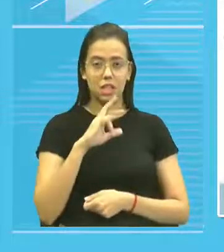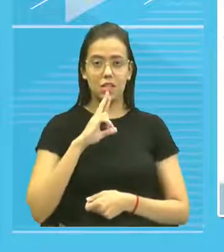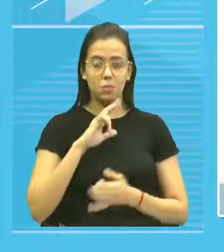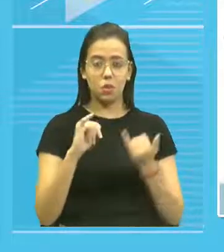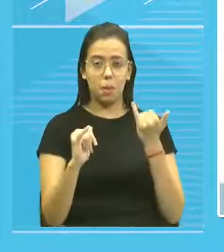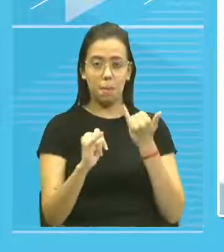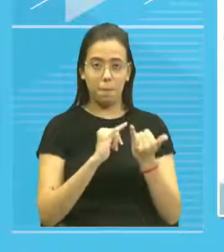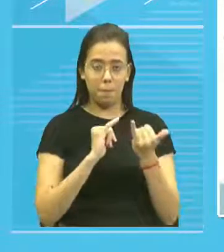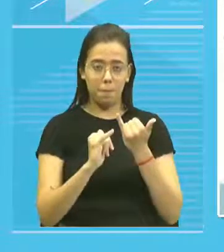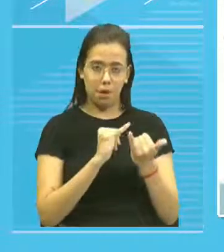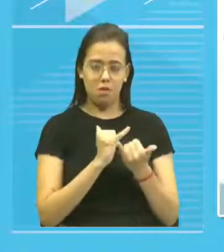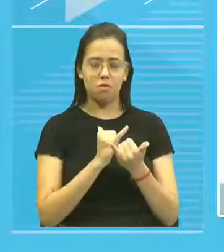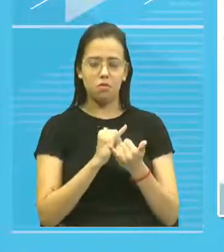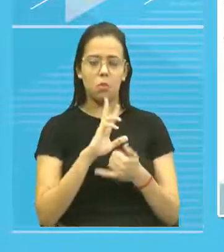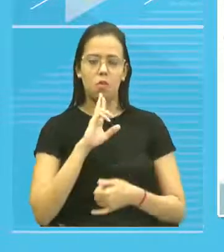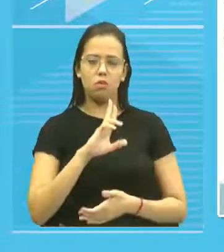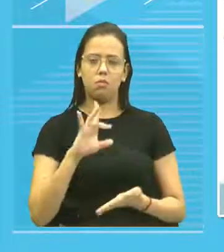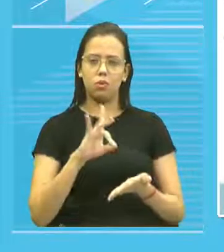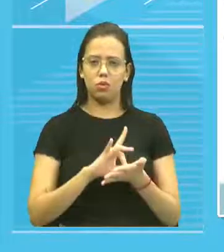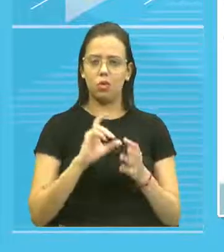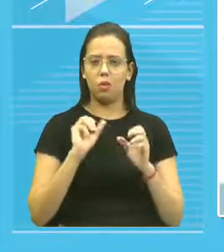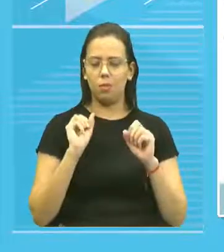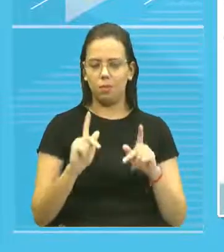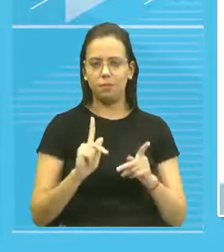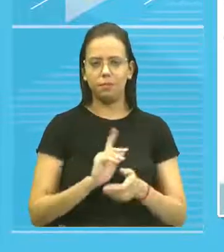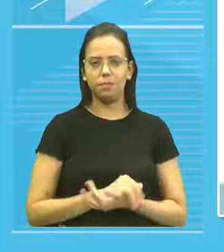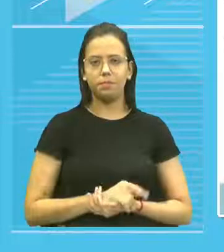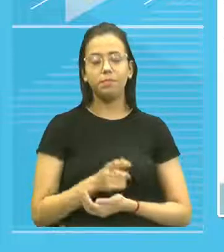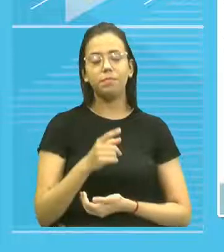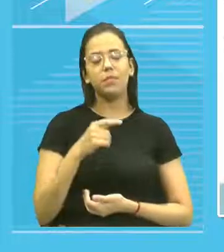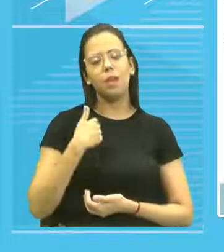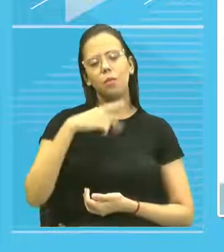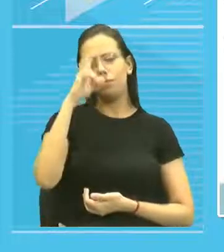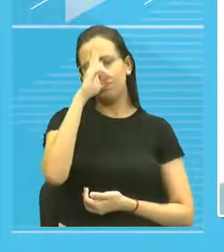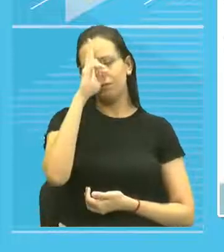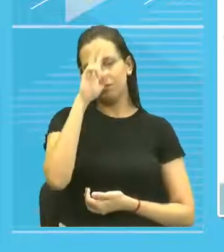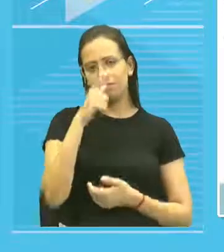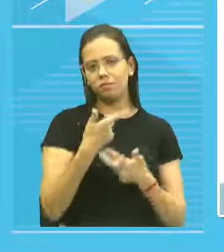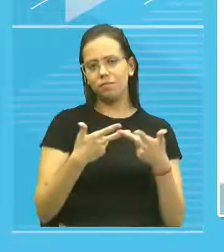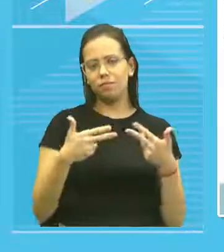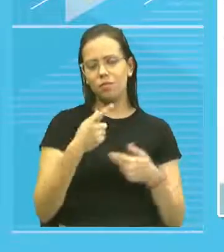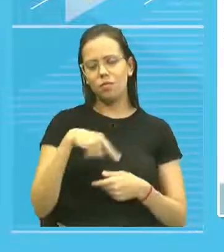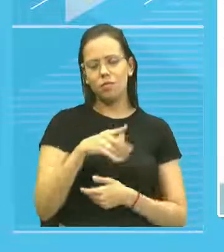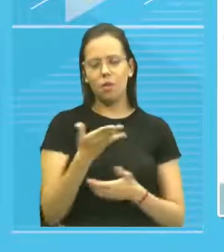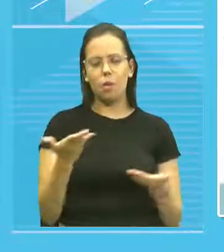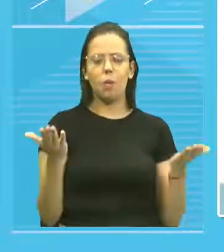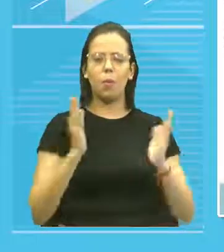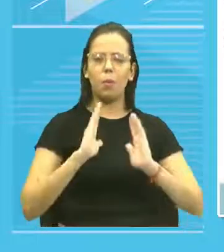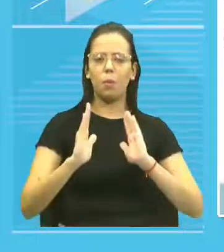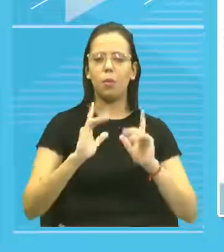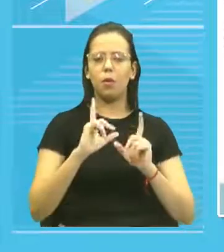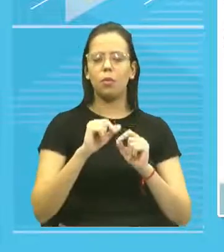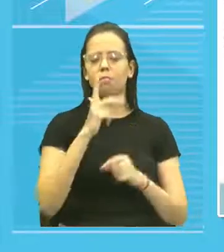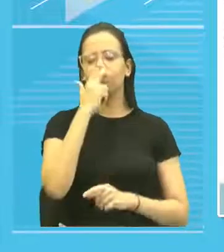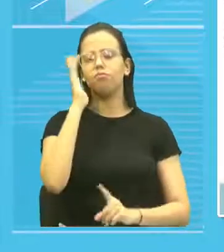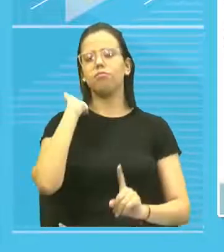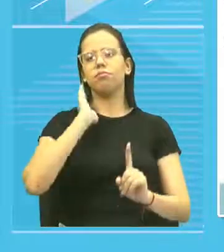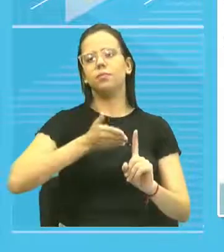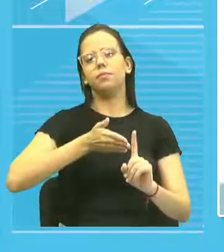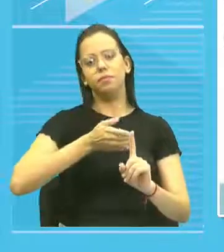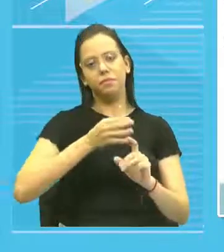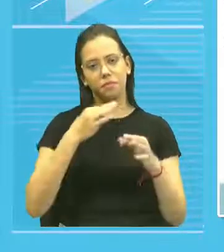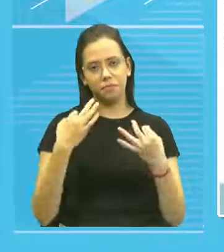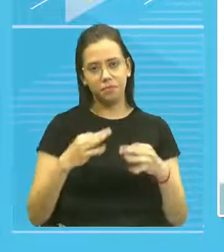aproximar da chave de resposta Cara vocês faz-me lembrar uma coisa vocês estão na era do objetivismo